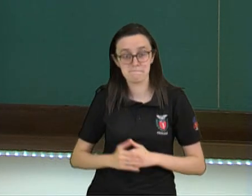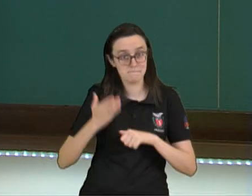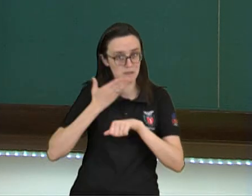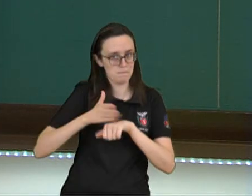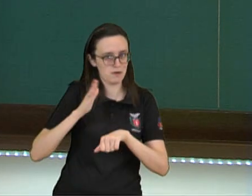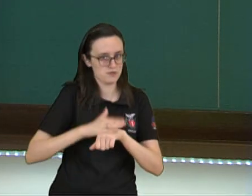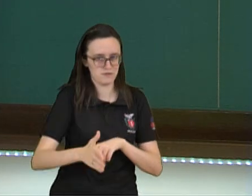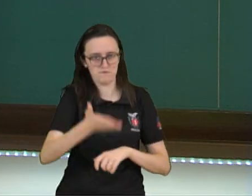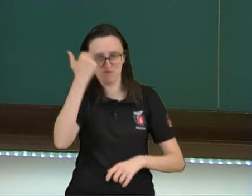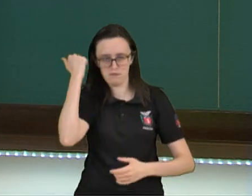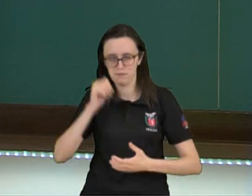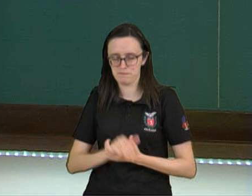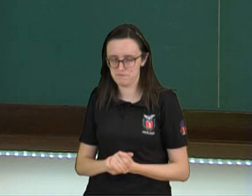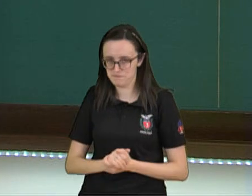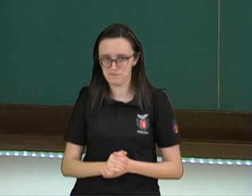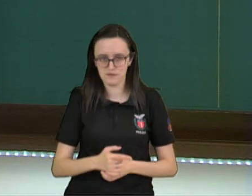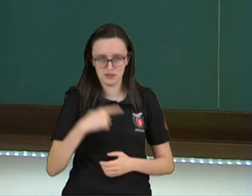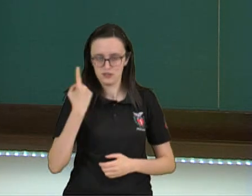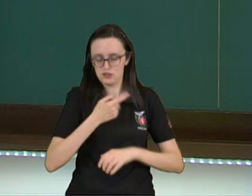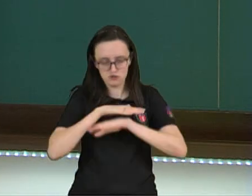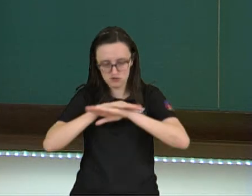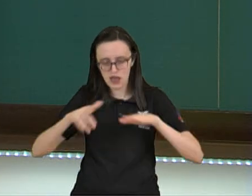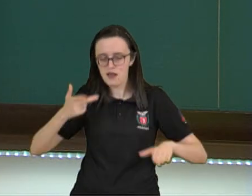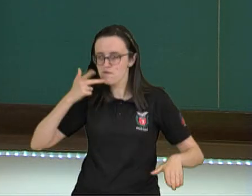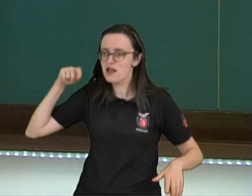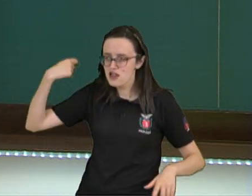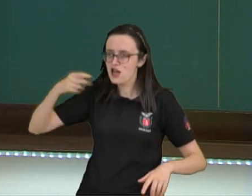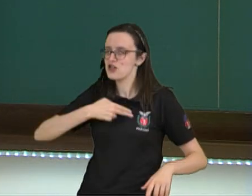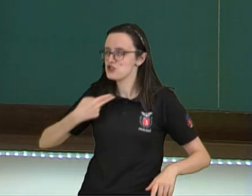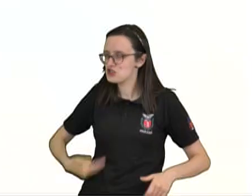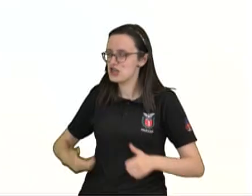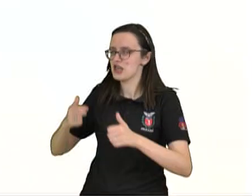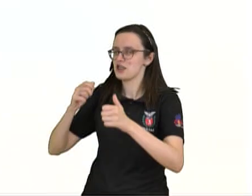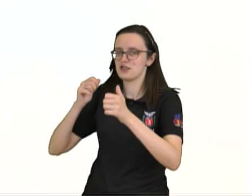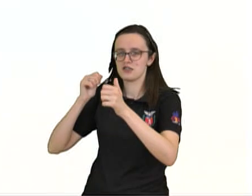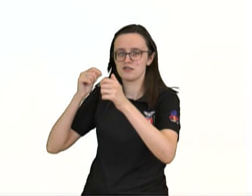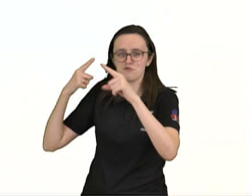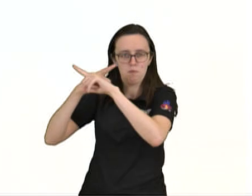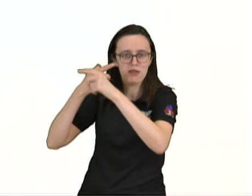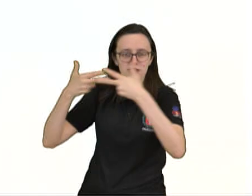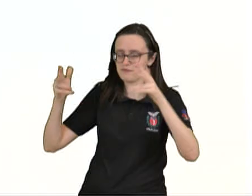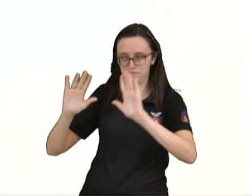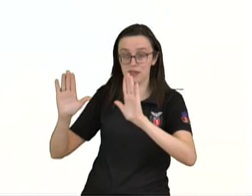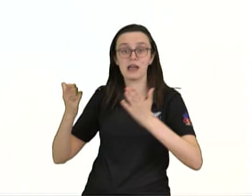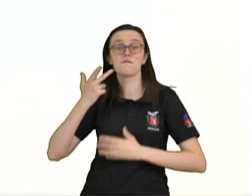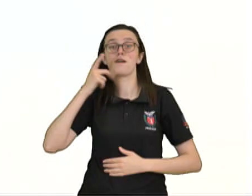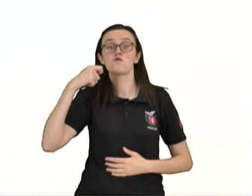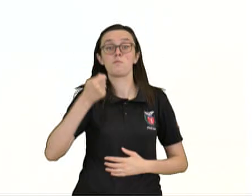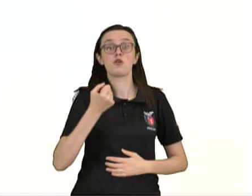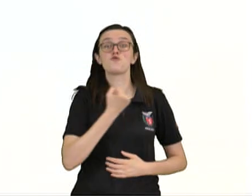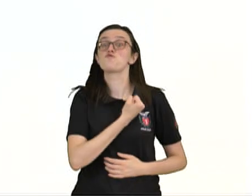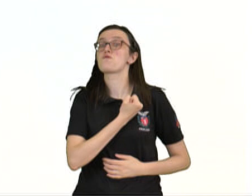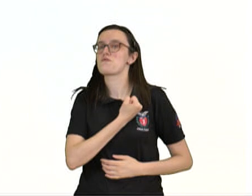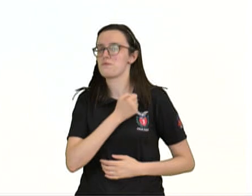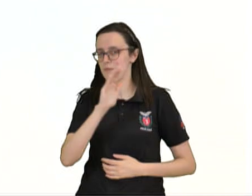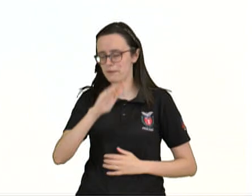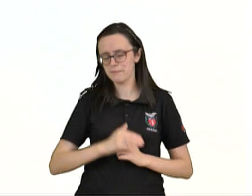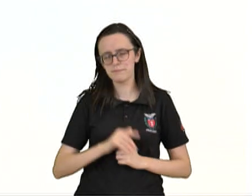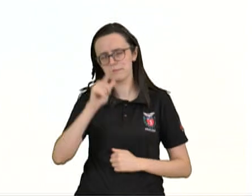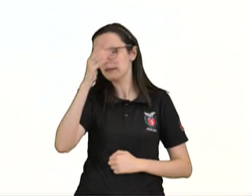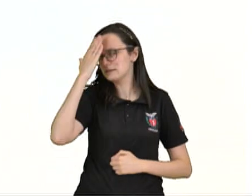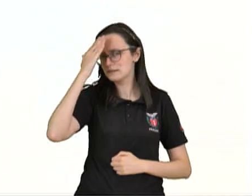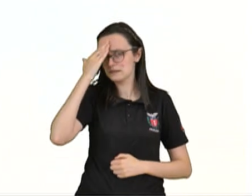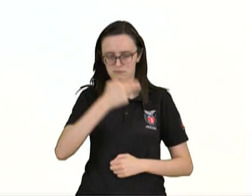Praticando. Vamos lá? Chega de falar da China e dos jogos? Vamos falar dos números. Sabendo que a China,